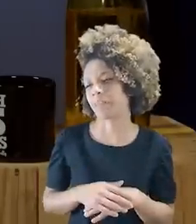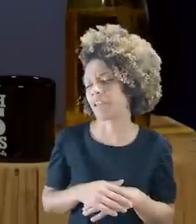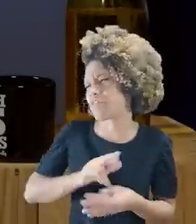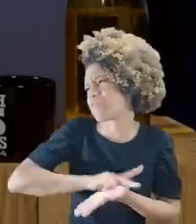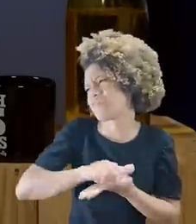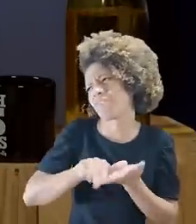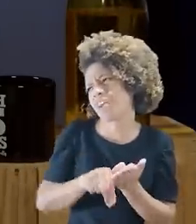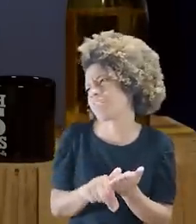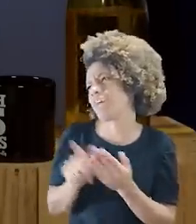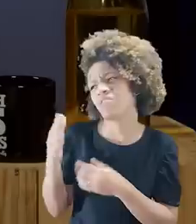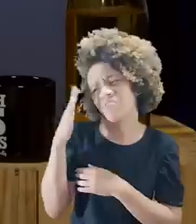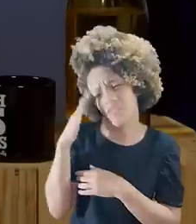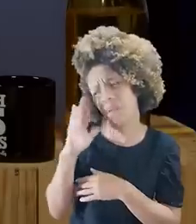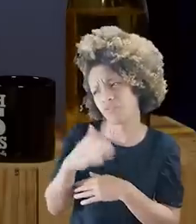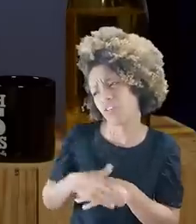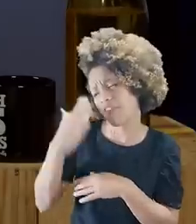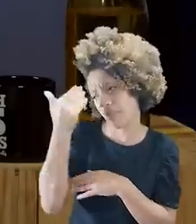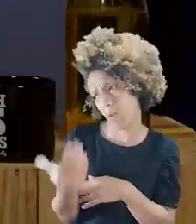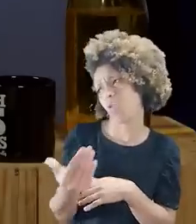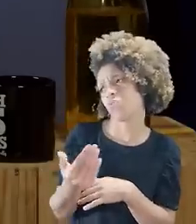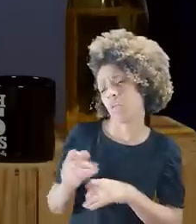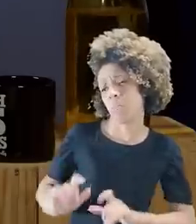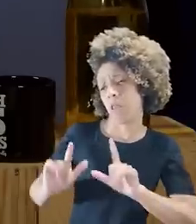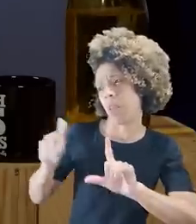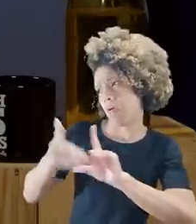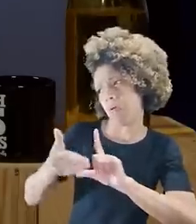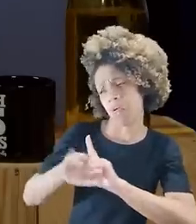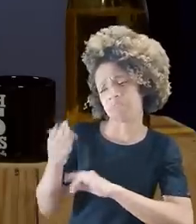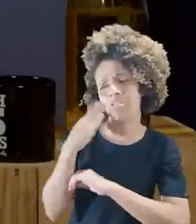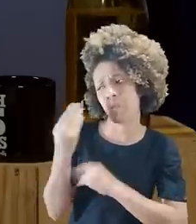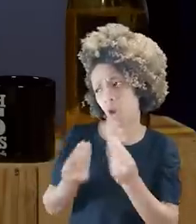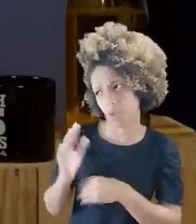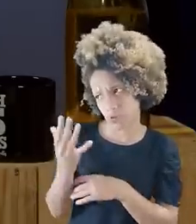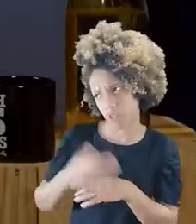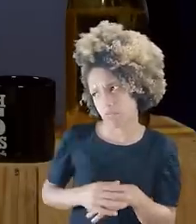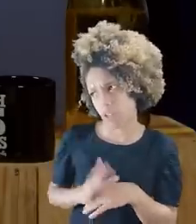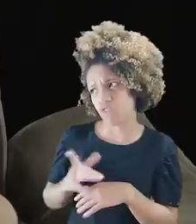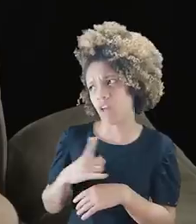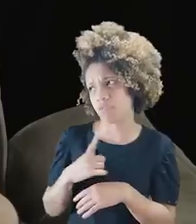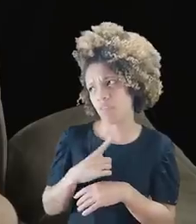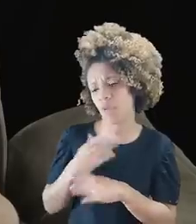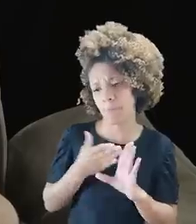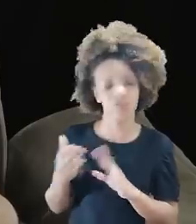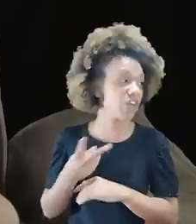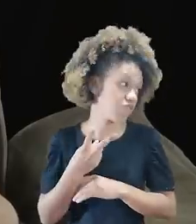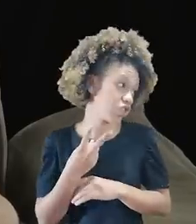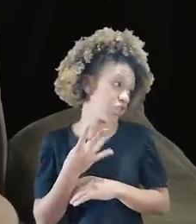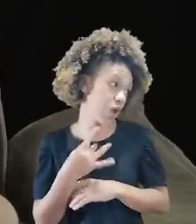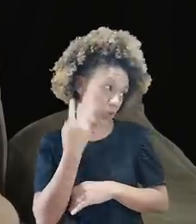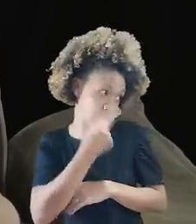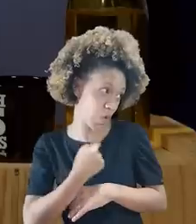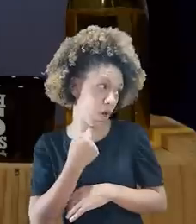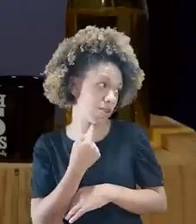questões maur você sabe você já você tá lá você tá na mídia também você sabe como que funciona você já deve ter tido un seus momentos eu tenho 24 horas por dia